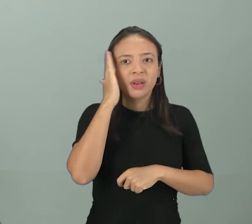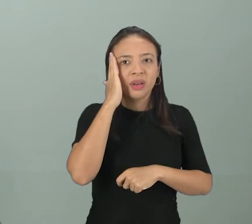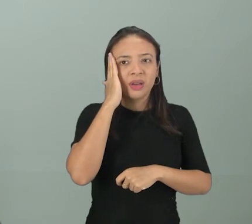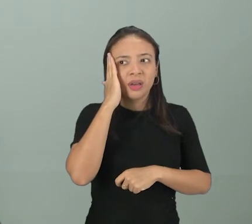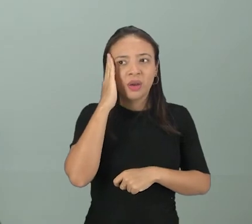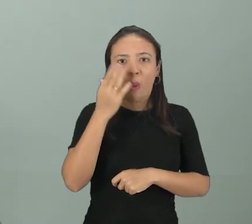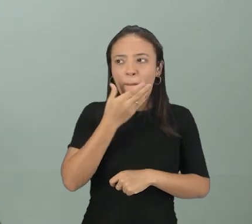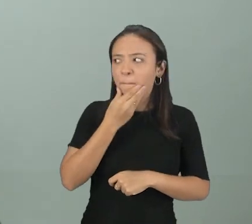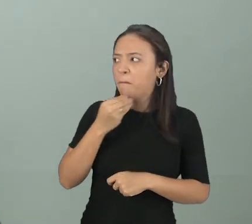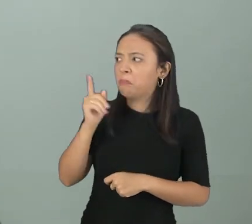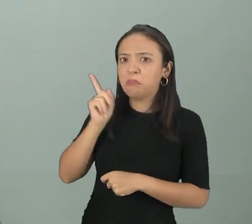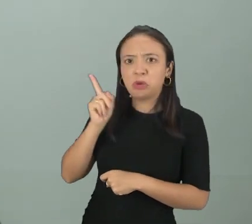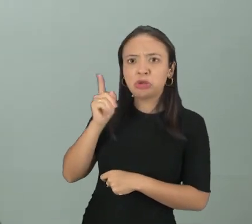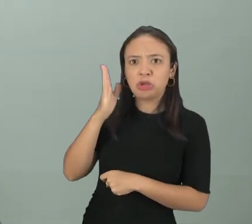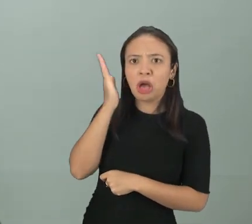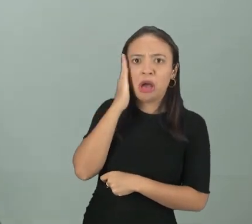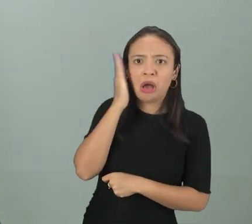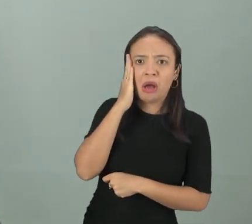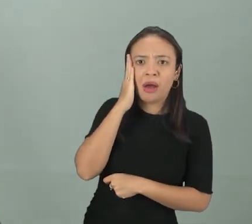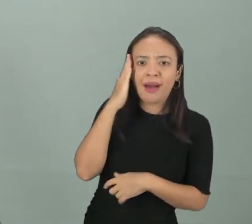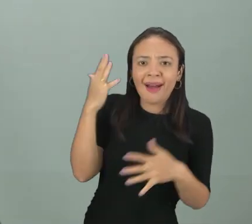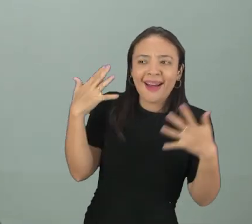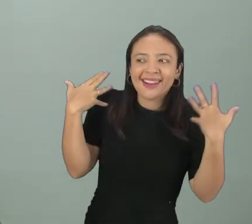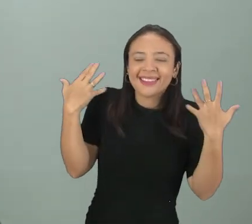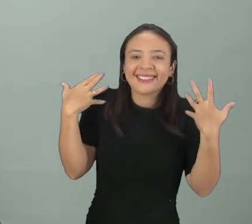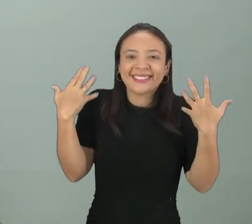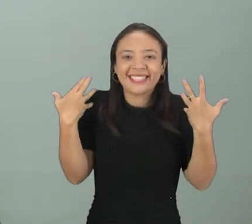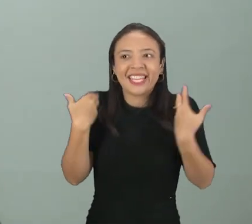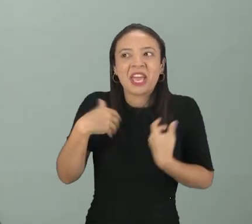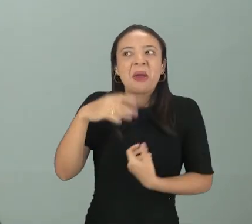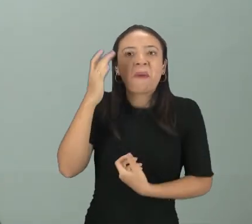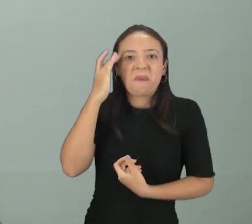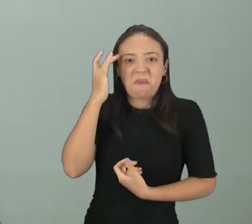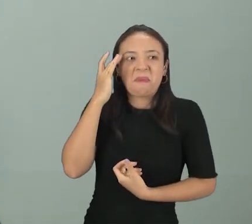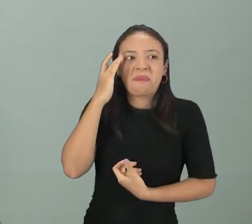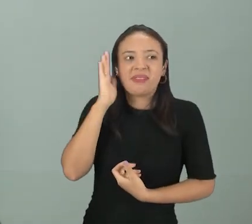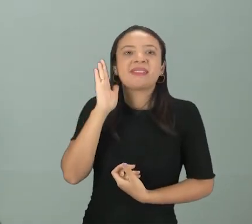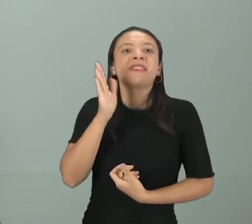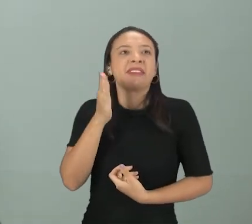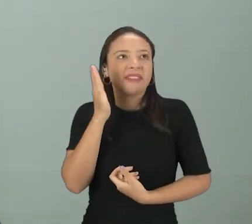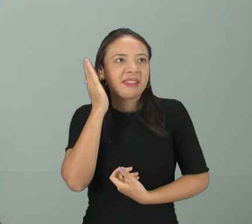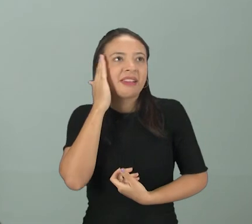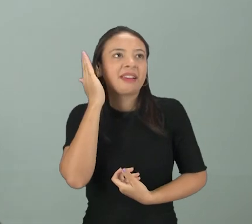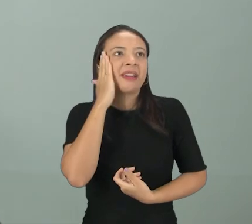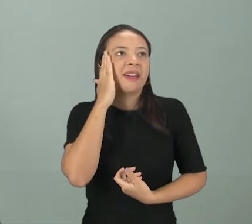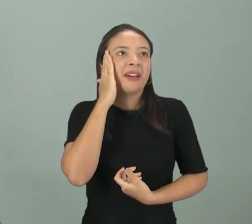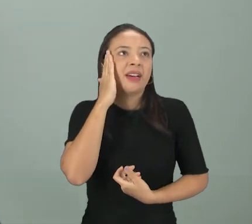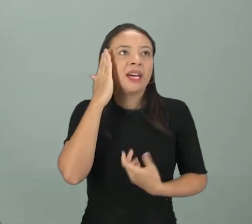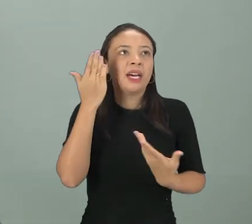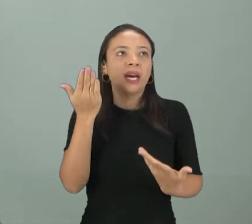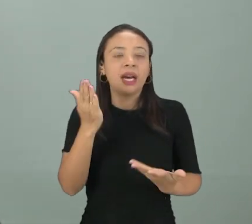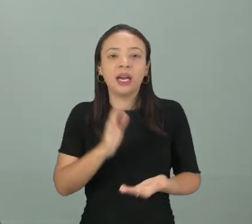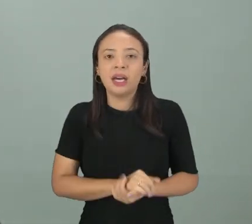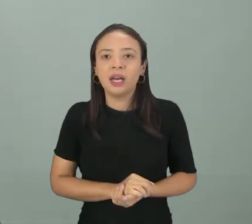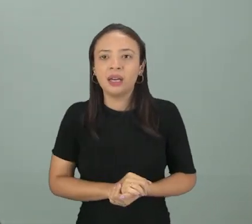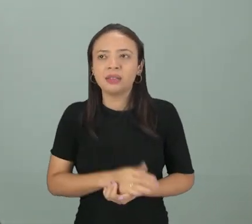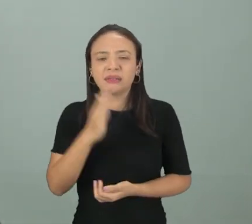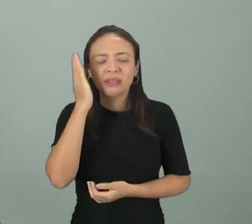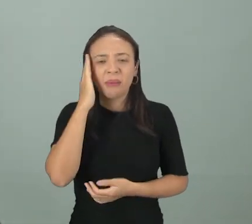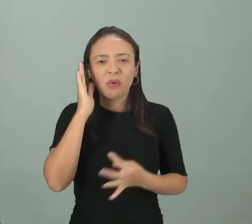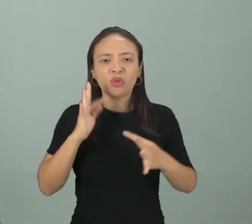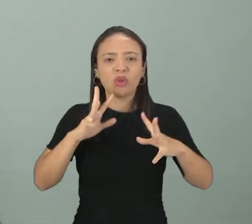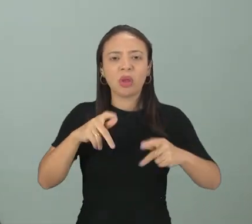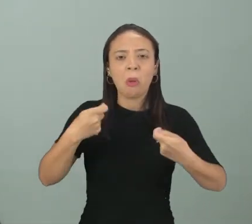Será que o Carlinho sabe ele tá ali todo contente eu tenho certeza que ele já fez esse cálculo isso mesmo mas para sabermos o